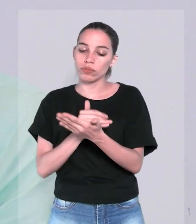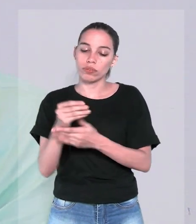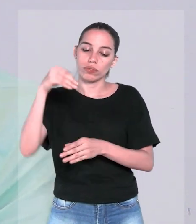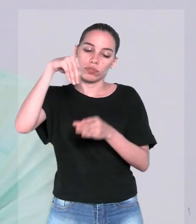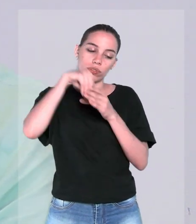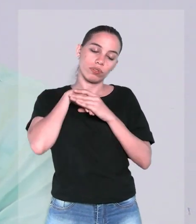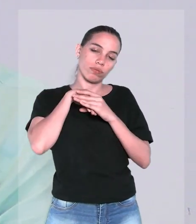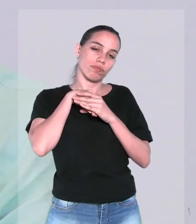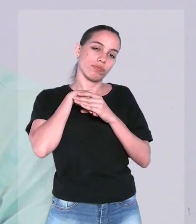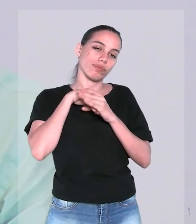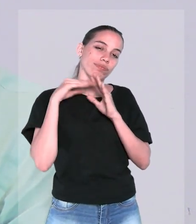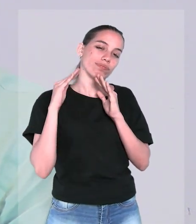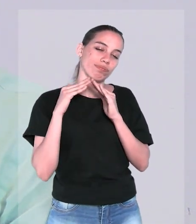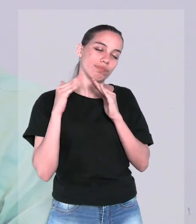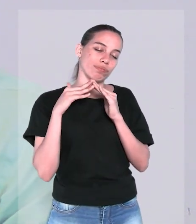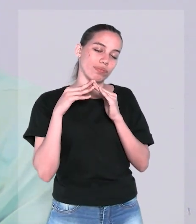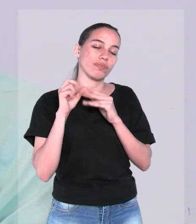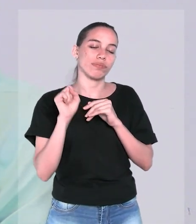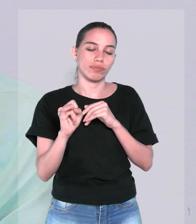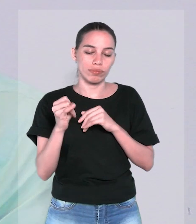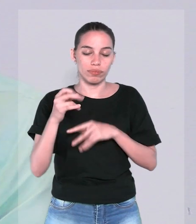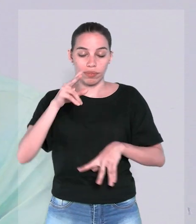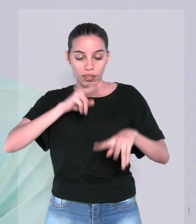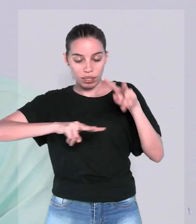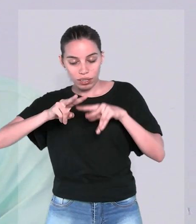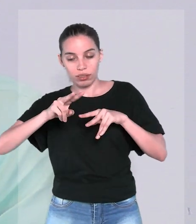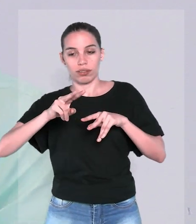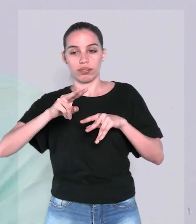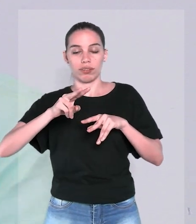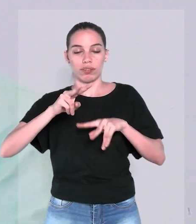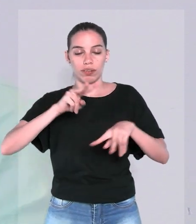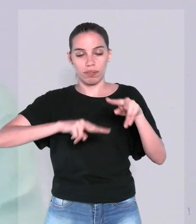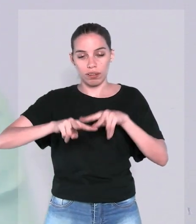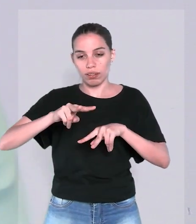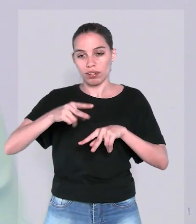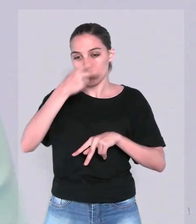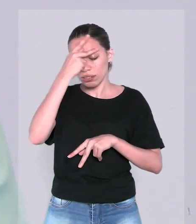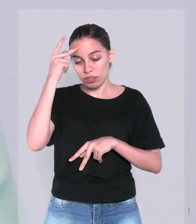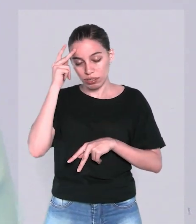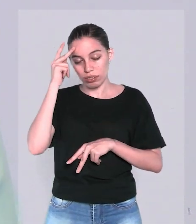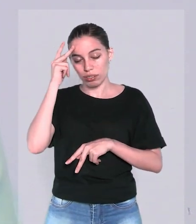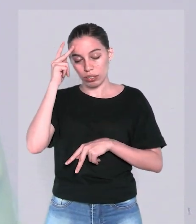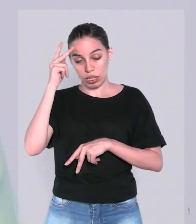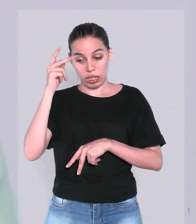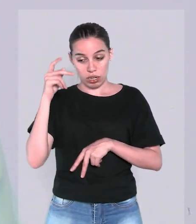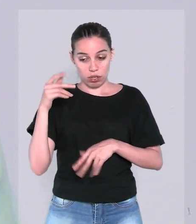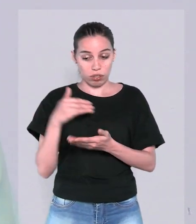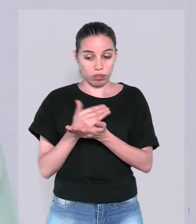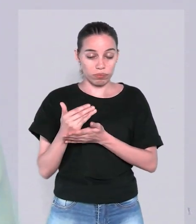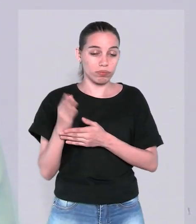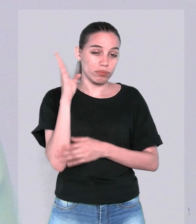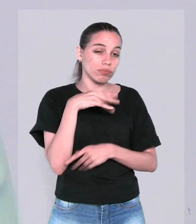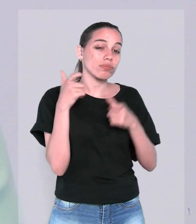tratar essa violência do modo como ela se apresenta agora, da mesma forma que eu tratei